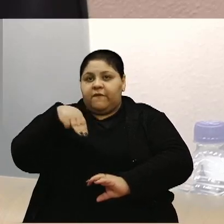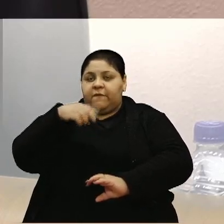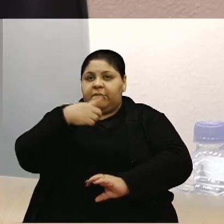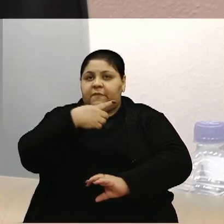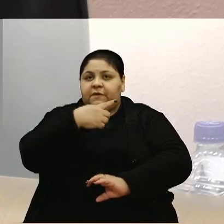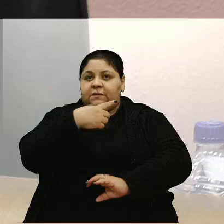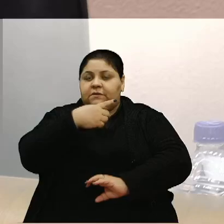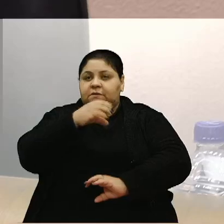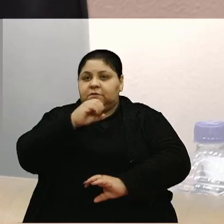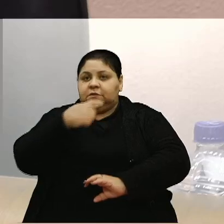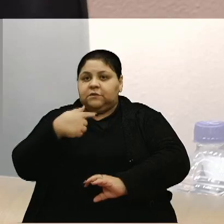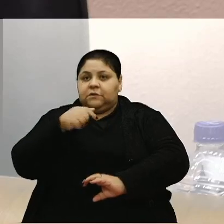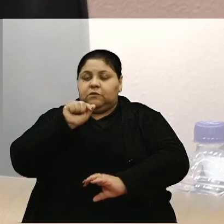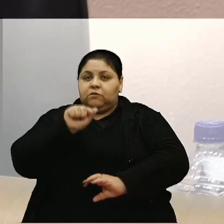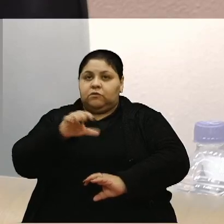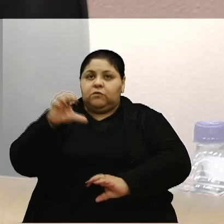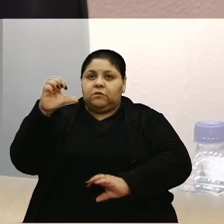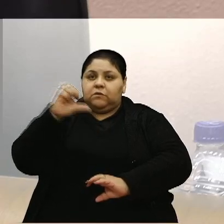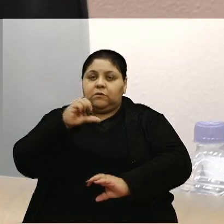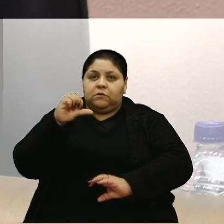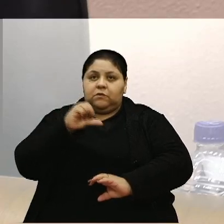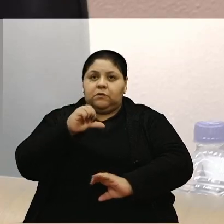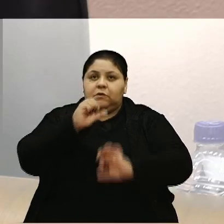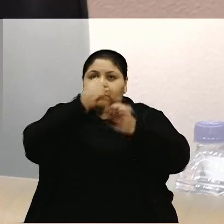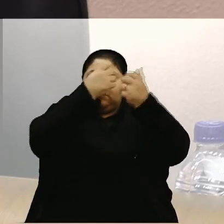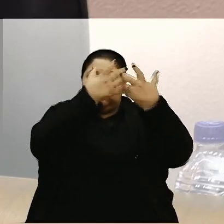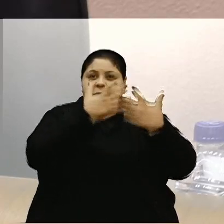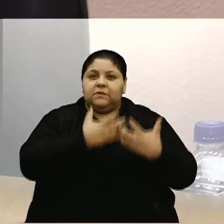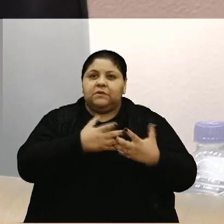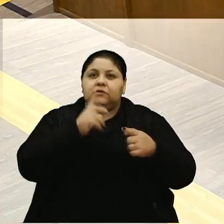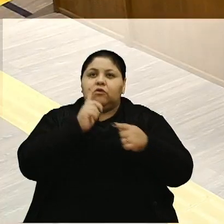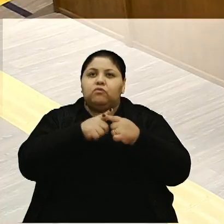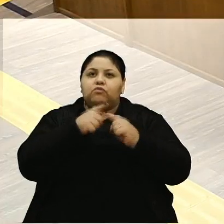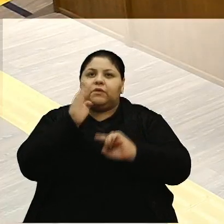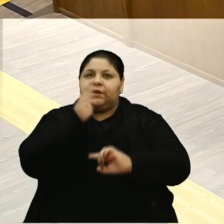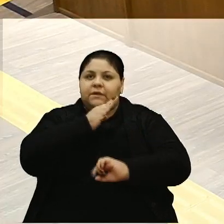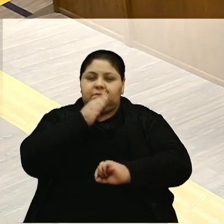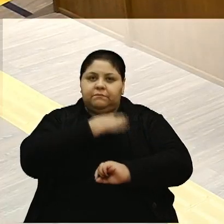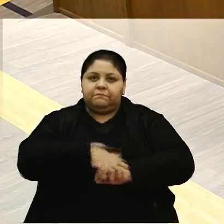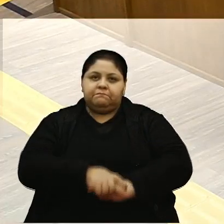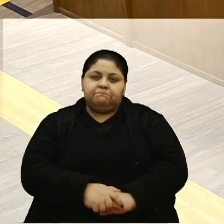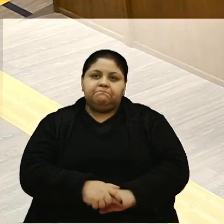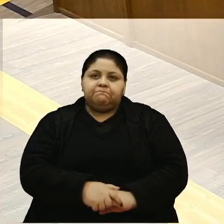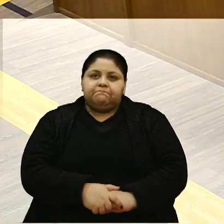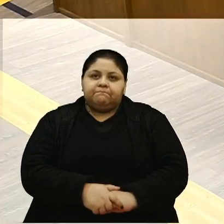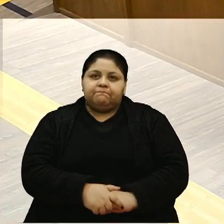a palavra, um dos autores para justificar o regime de urgência.